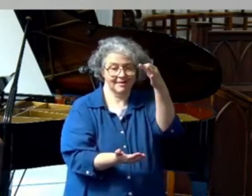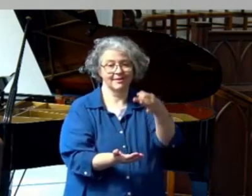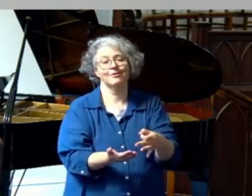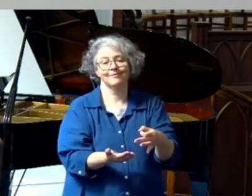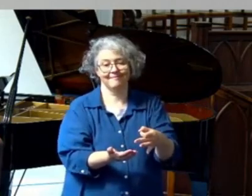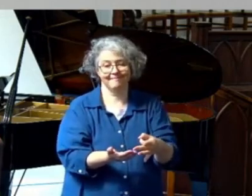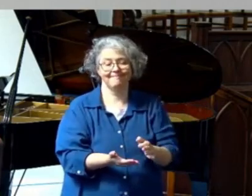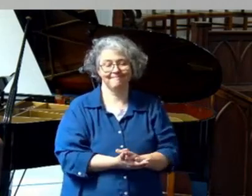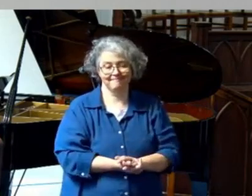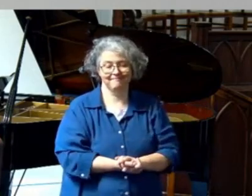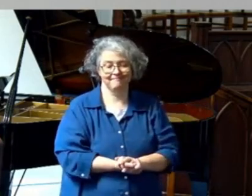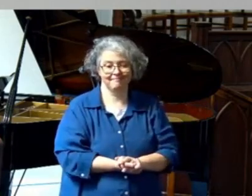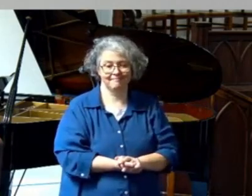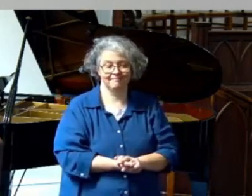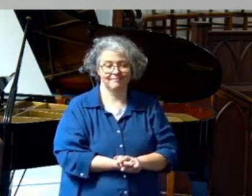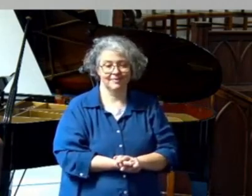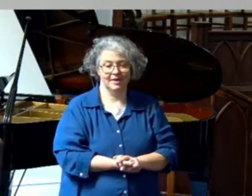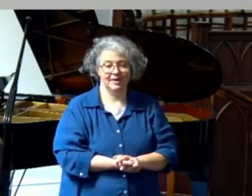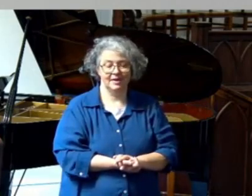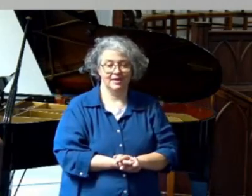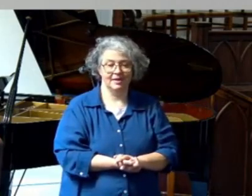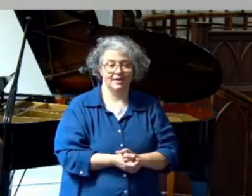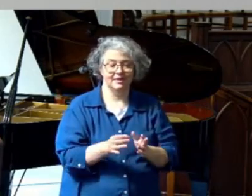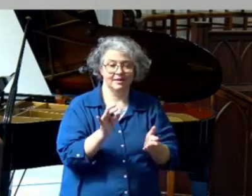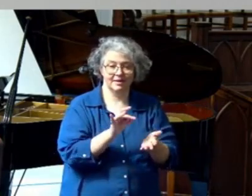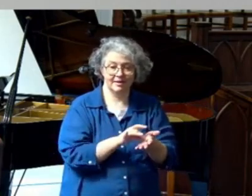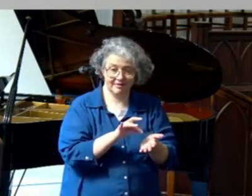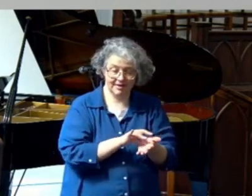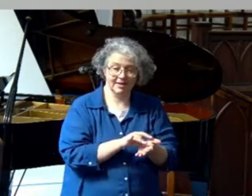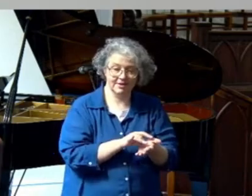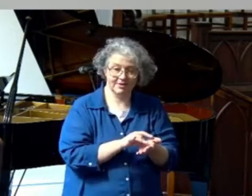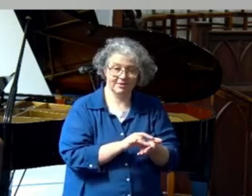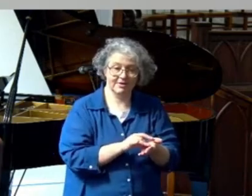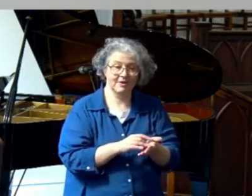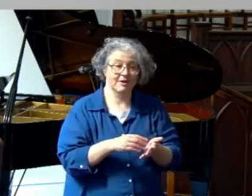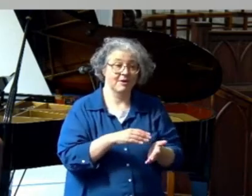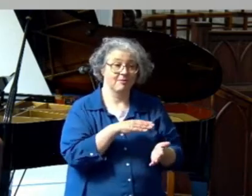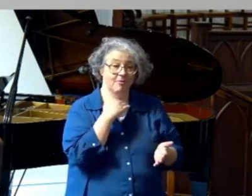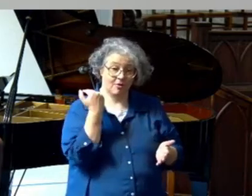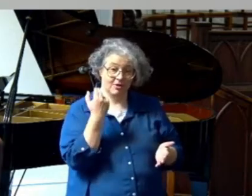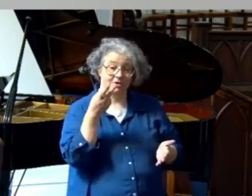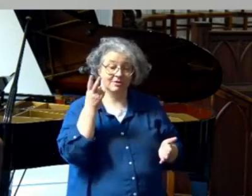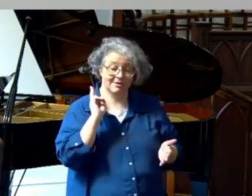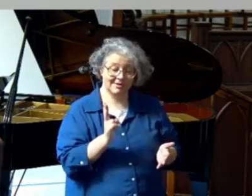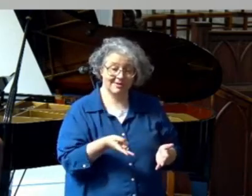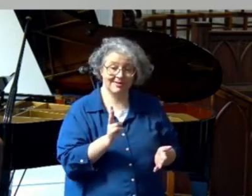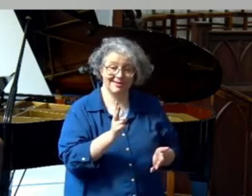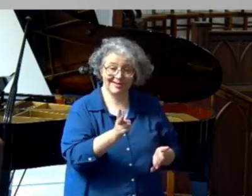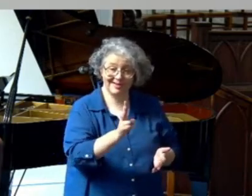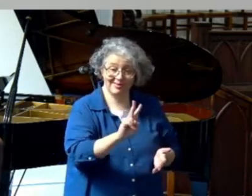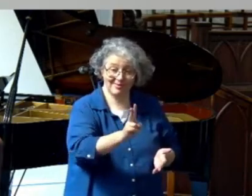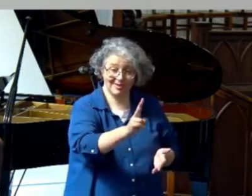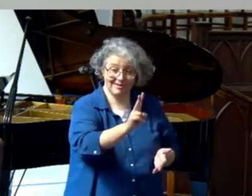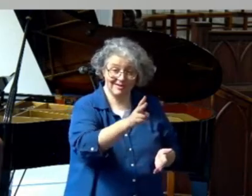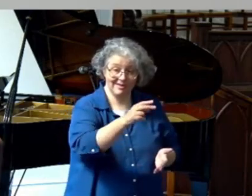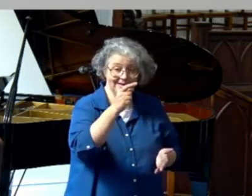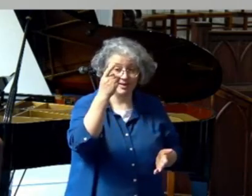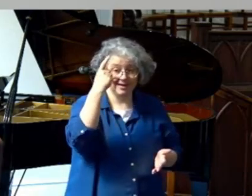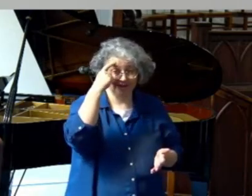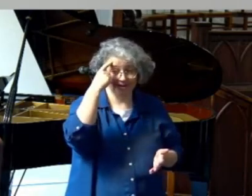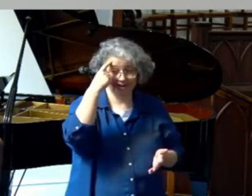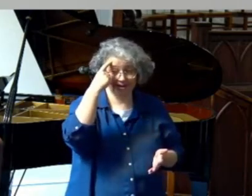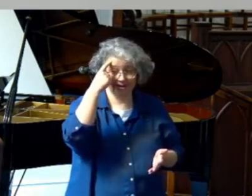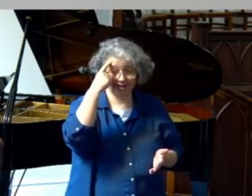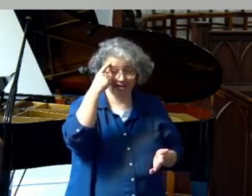Na verdade, a morte continua sendo e sempre será para nós uma maneira de entender o que é a